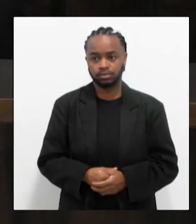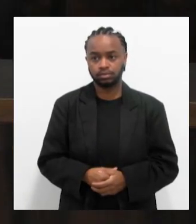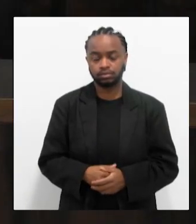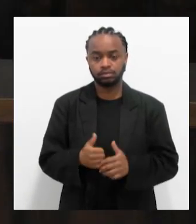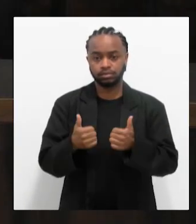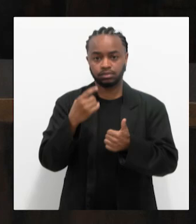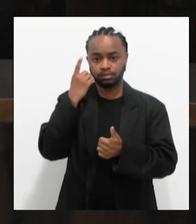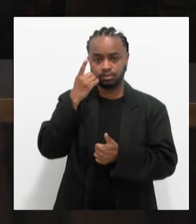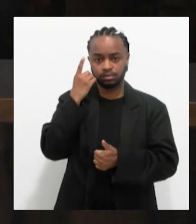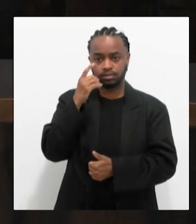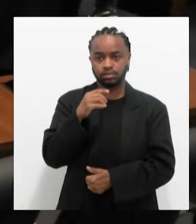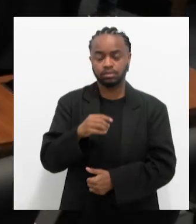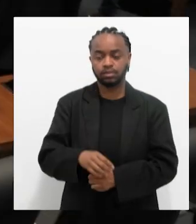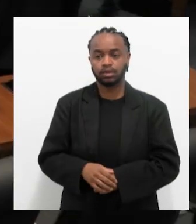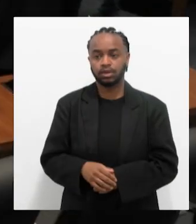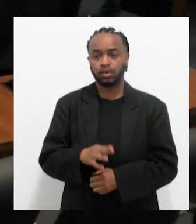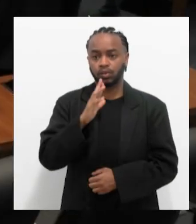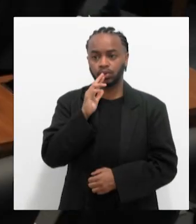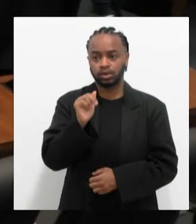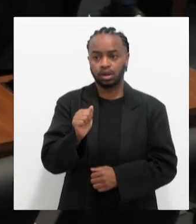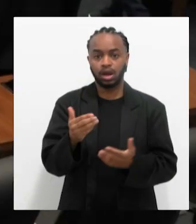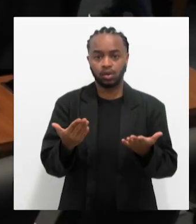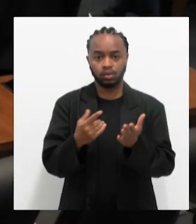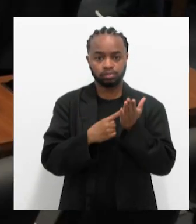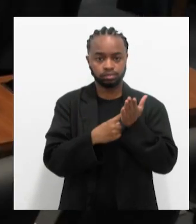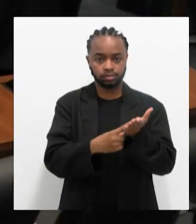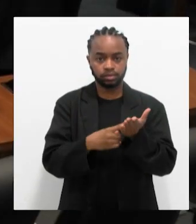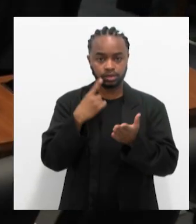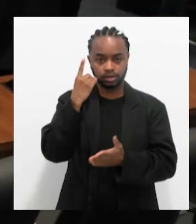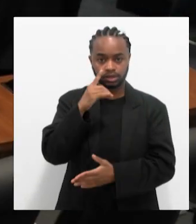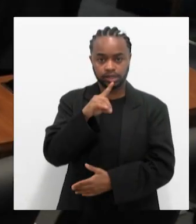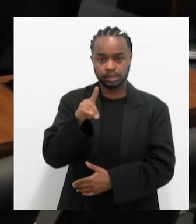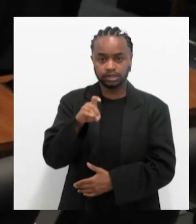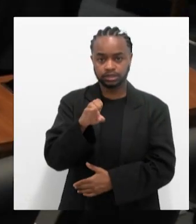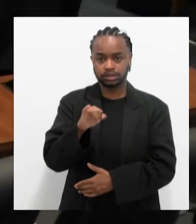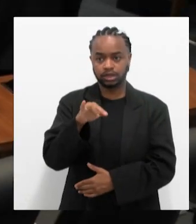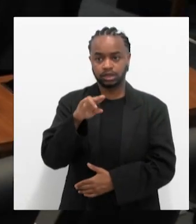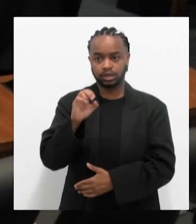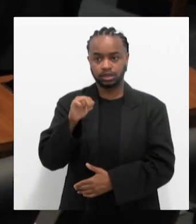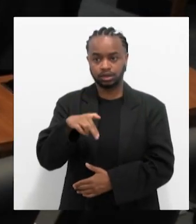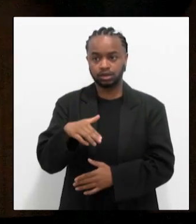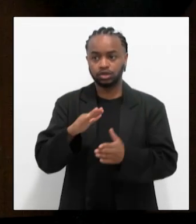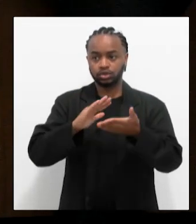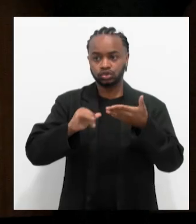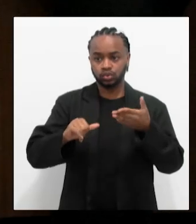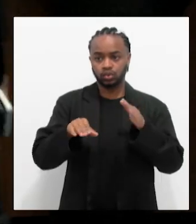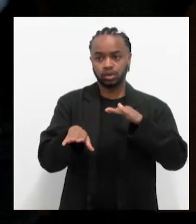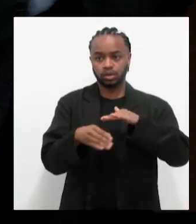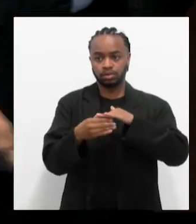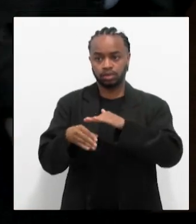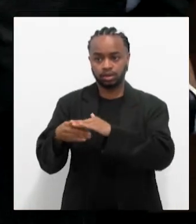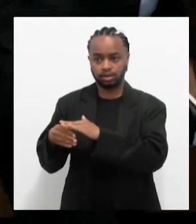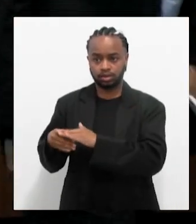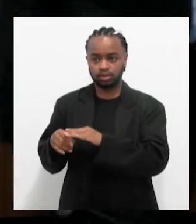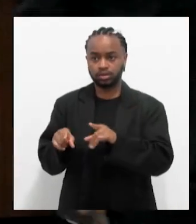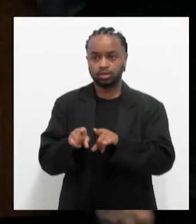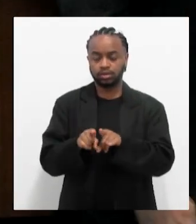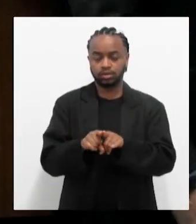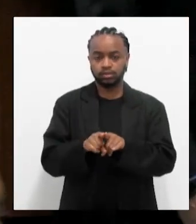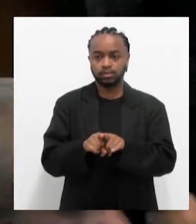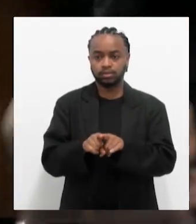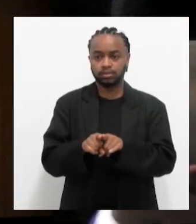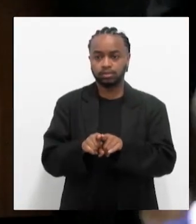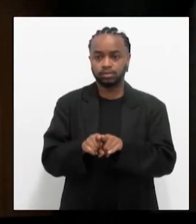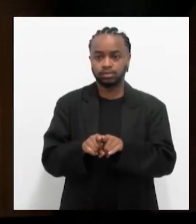Deputado Rodrigo Amorim. Senhor presidente, chegamos a um consenso aqui, a deputada Zeidan retirou as emendas.